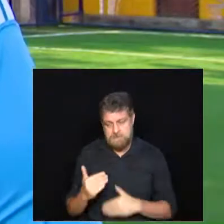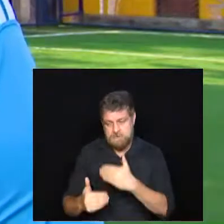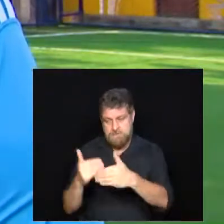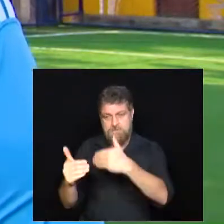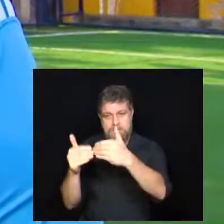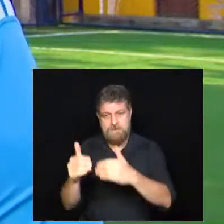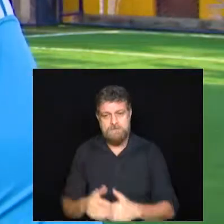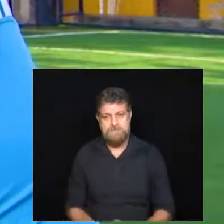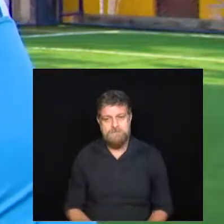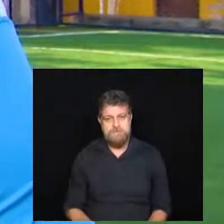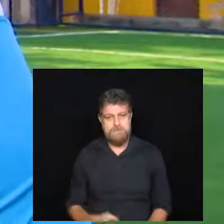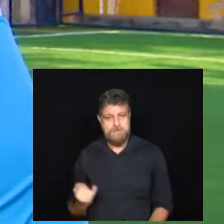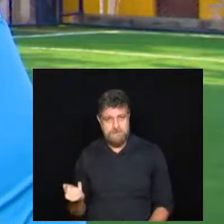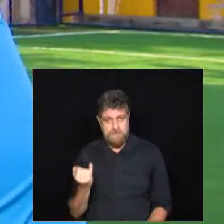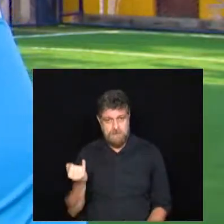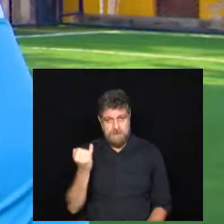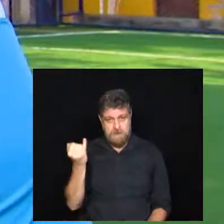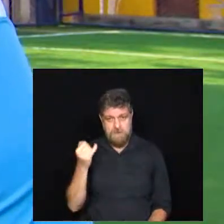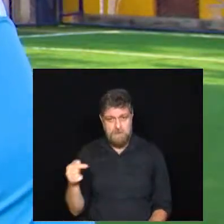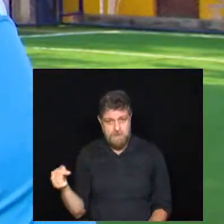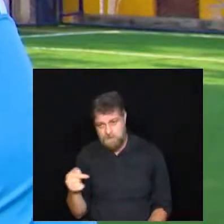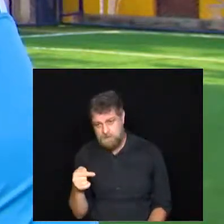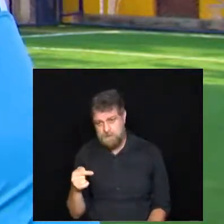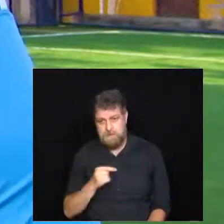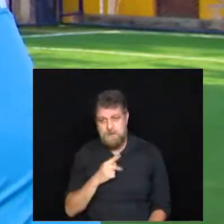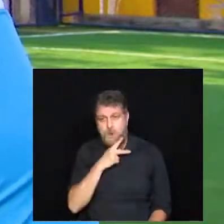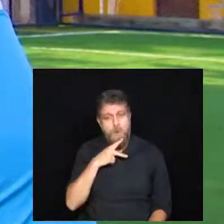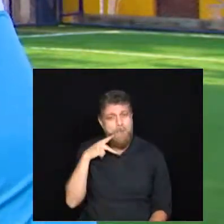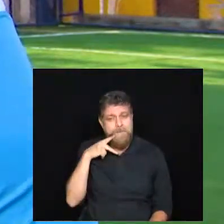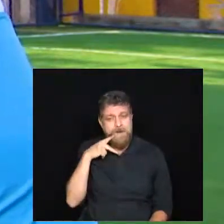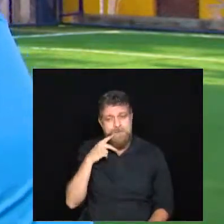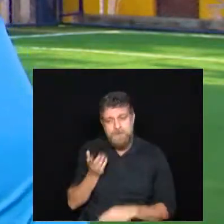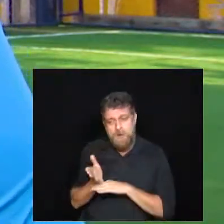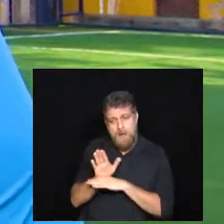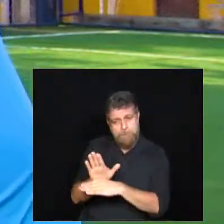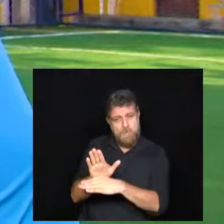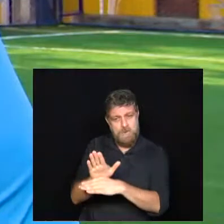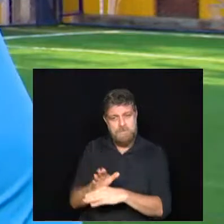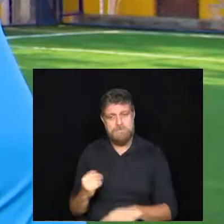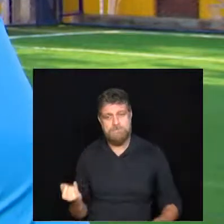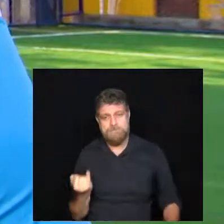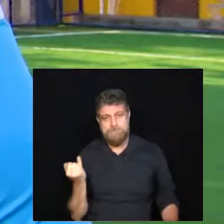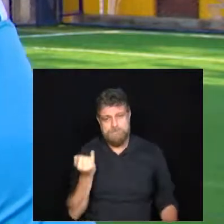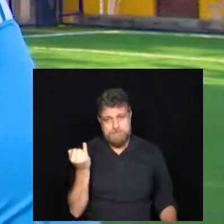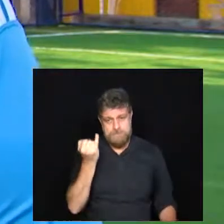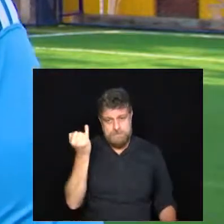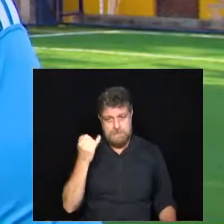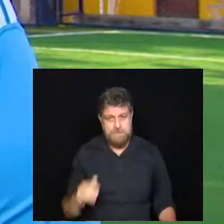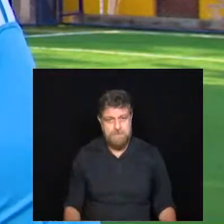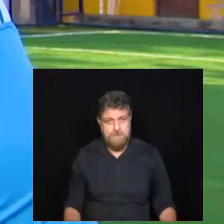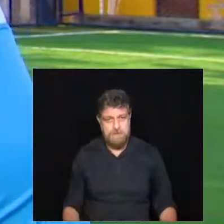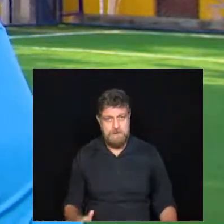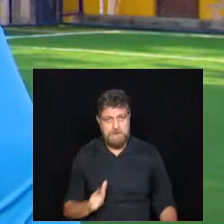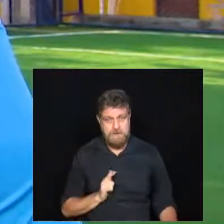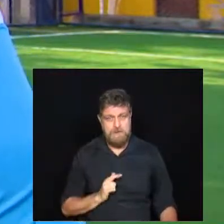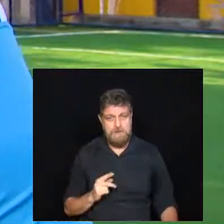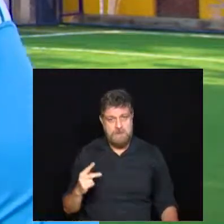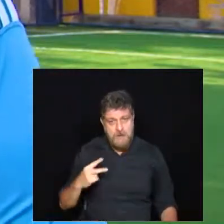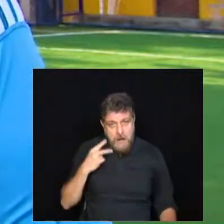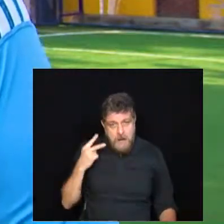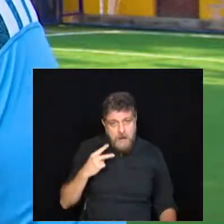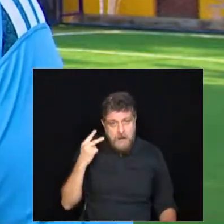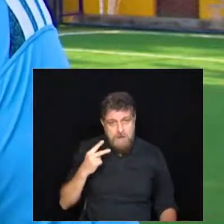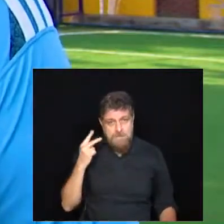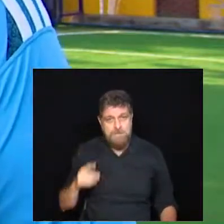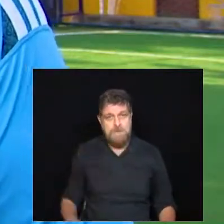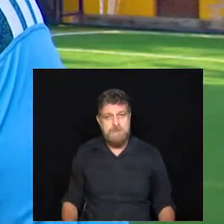aí. Importante o apoio do vereador Permínio Monteiro. Olha, cara, muito importante. O vereador foi numa final nossa aí,